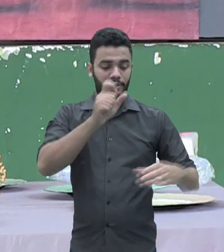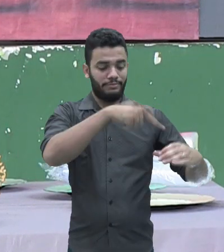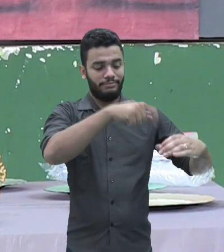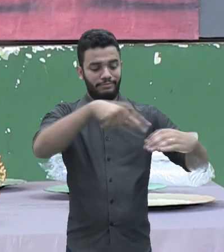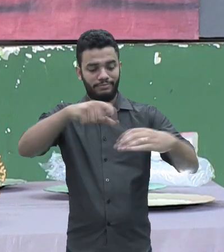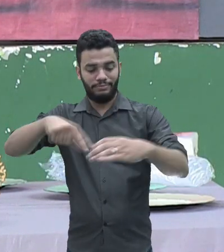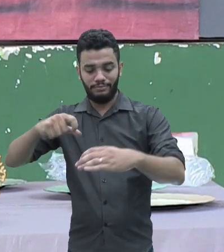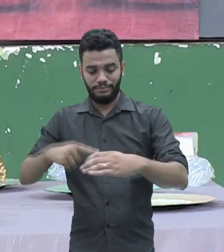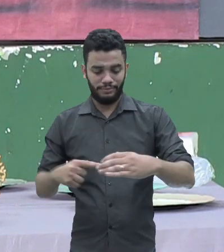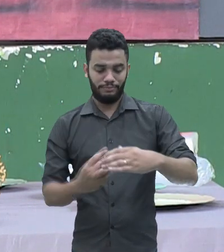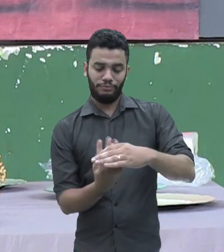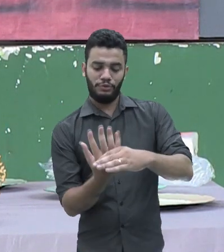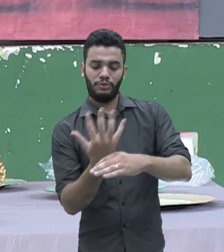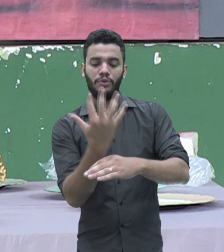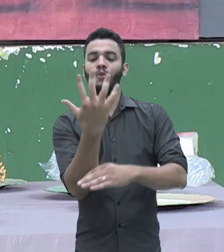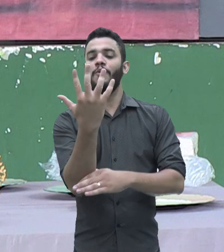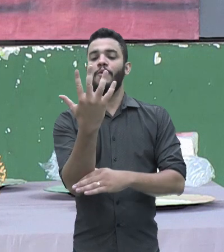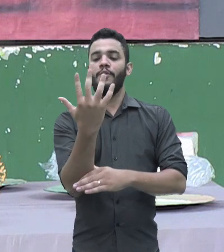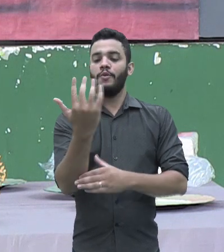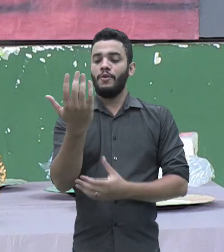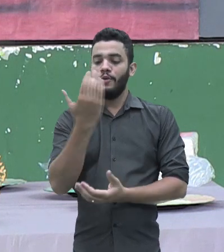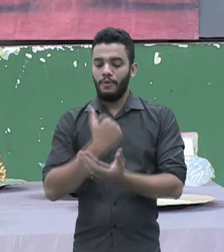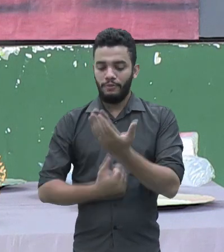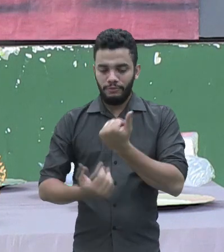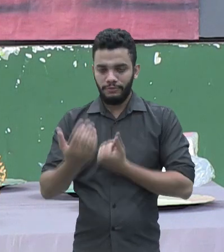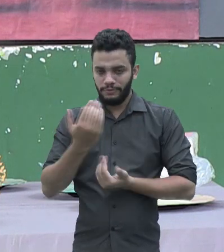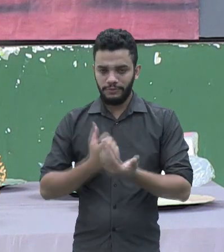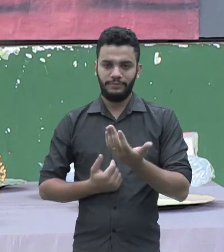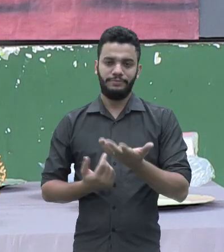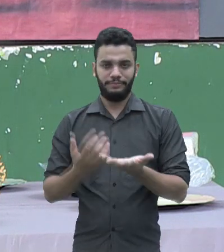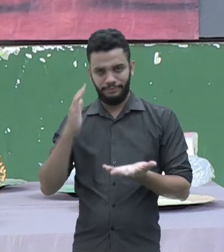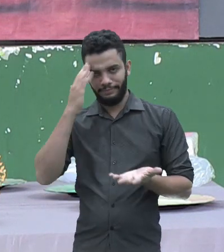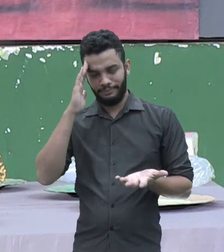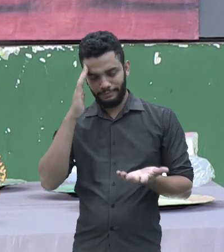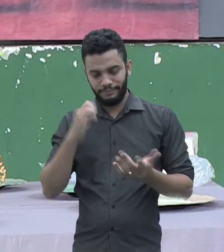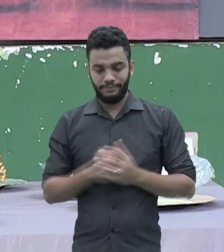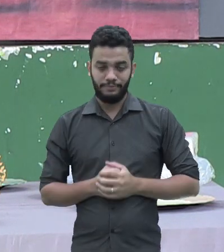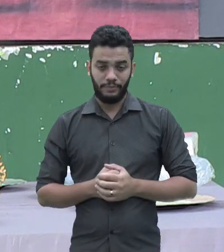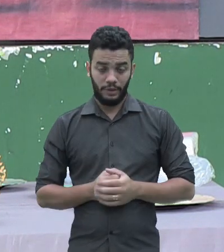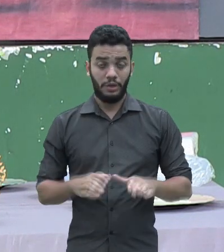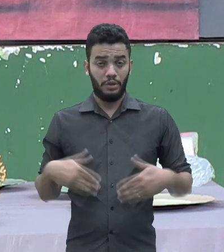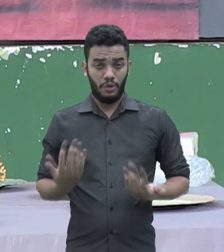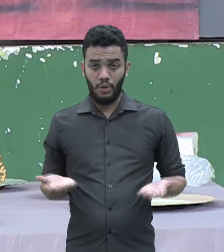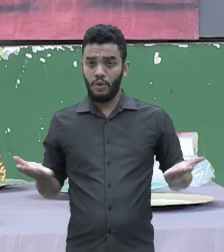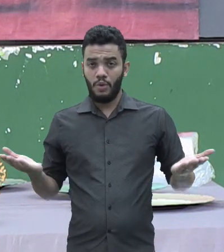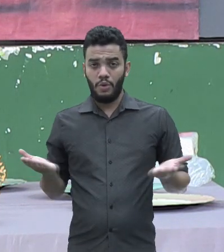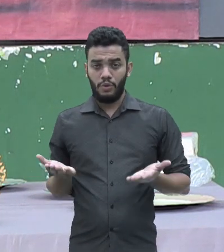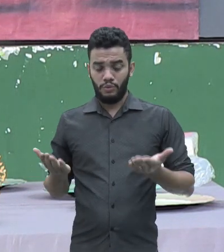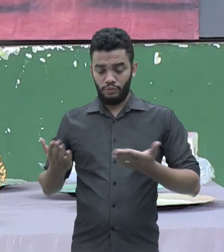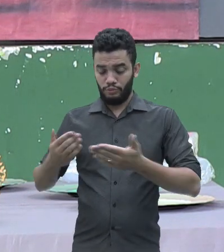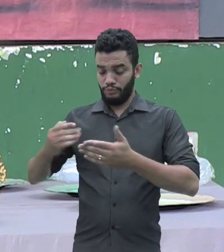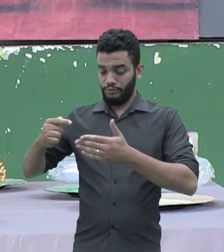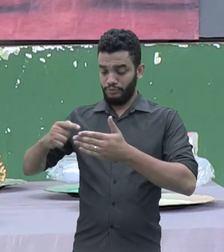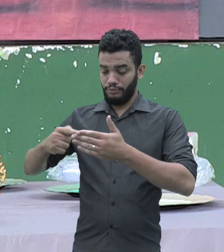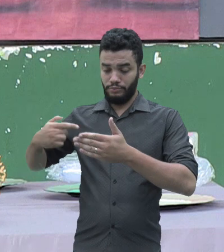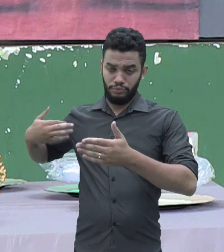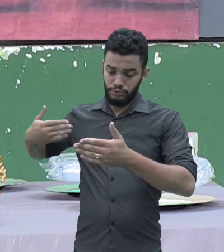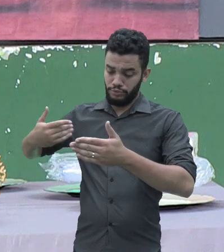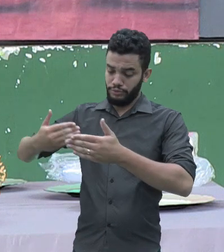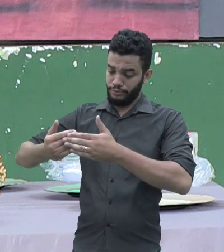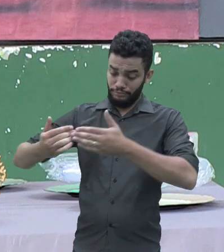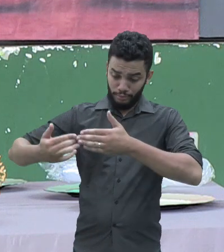até nos dias de hoje, esses países e também o Brasil comemoram o Dia de Ação de